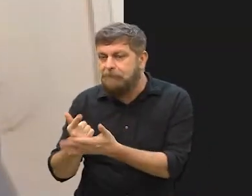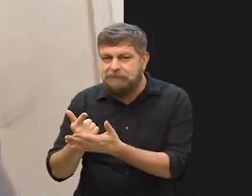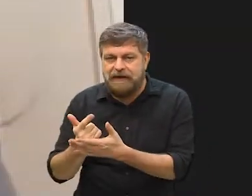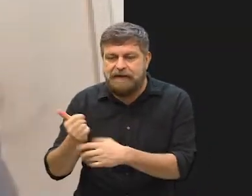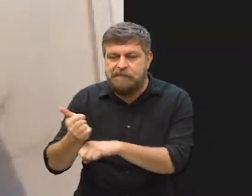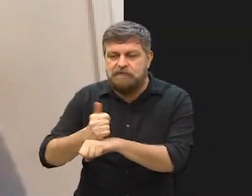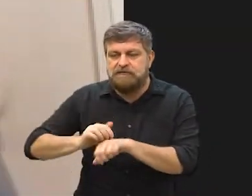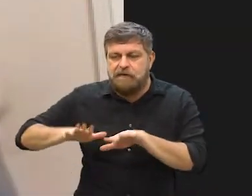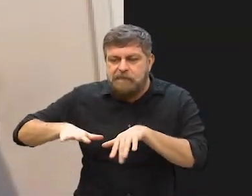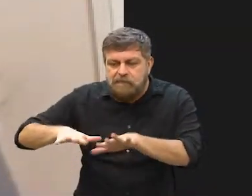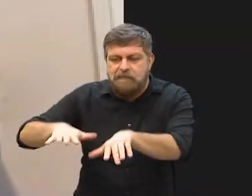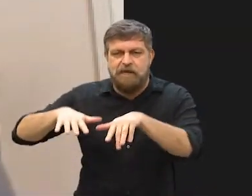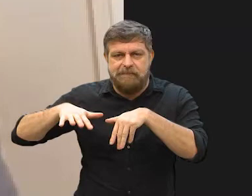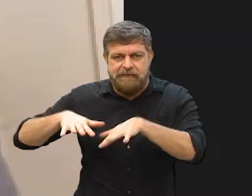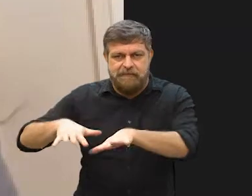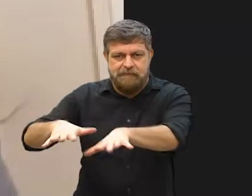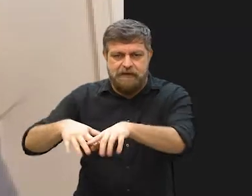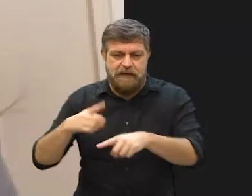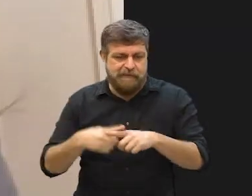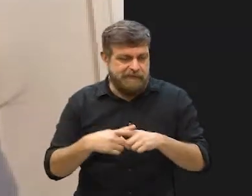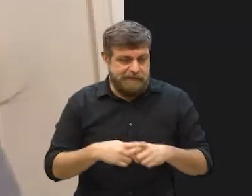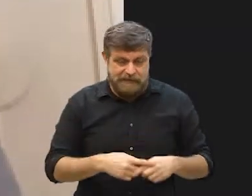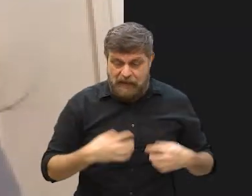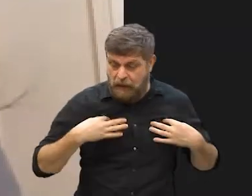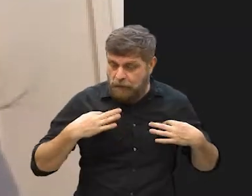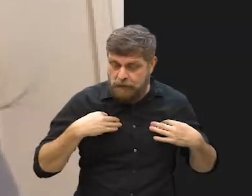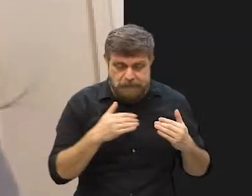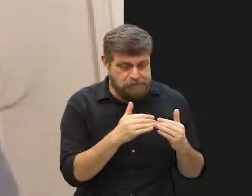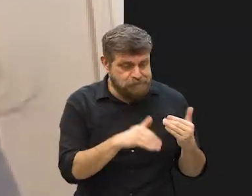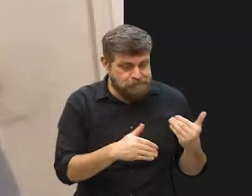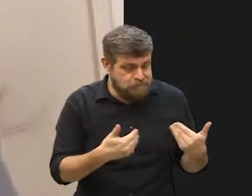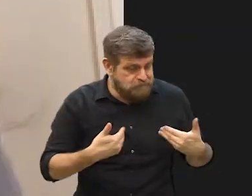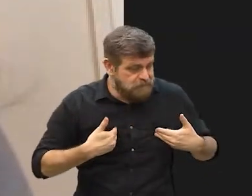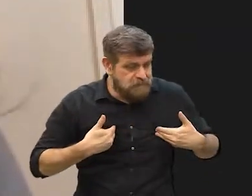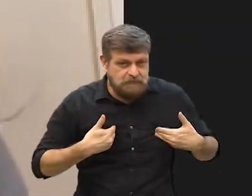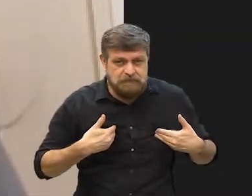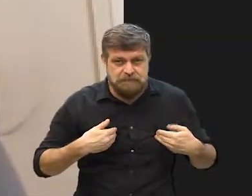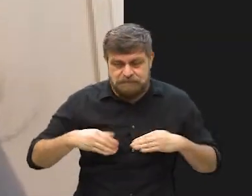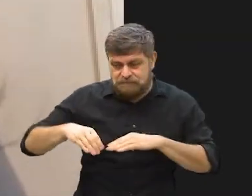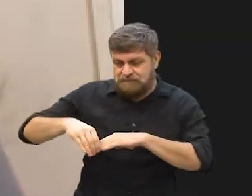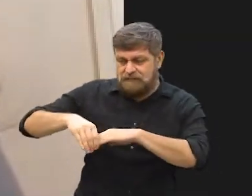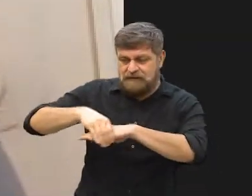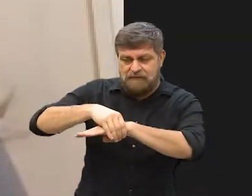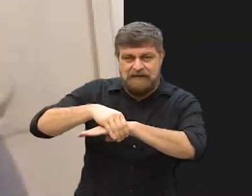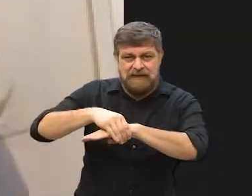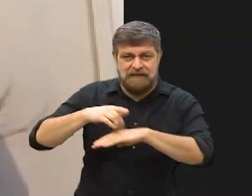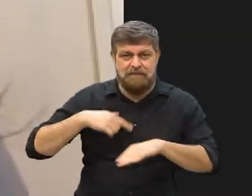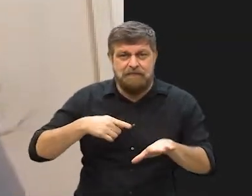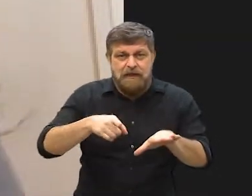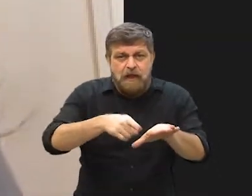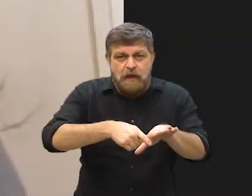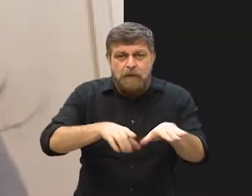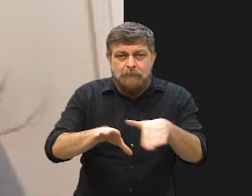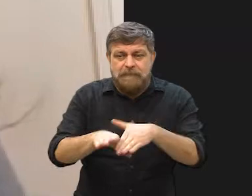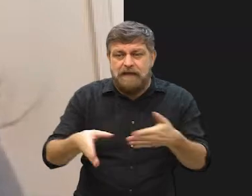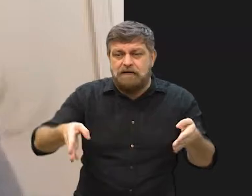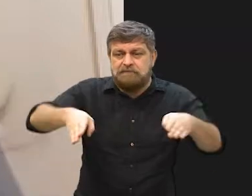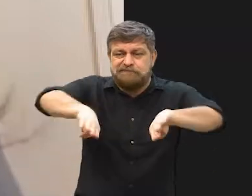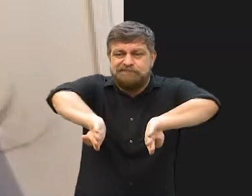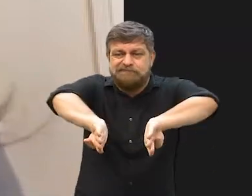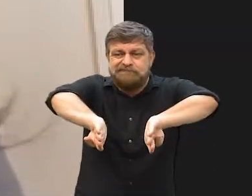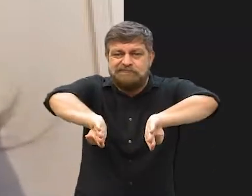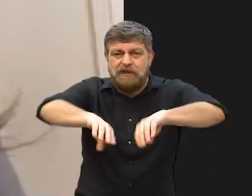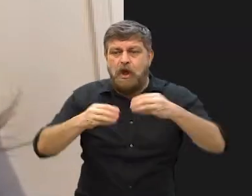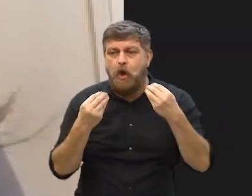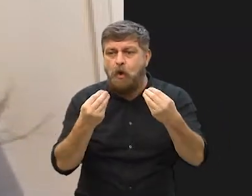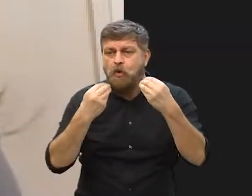para reformar, porque geralmente vai ficar grande. E sapato, eu tenho deformidade no pé. Aí, assim, vai